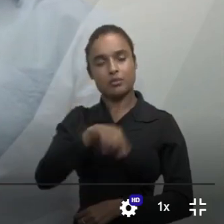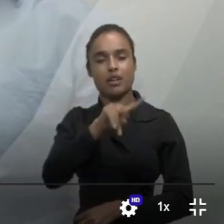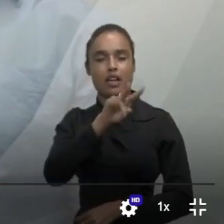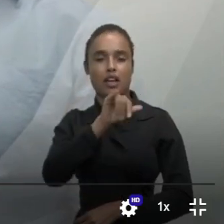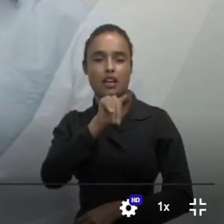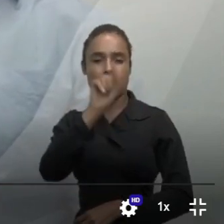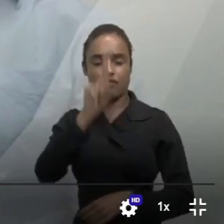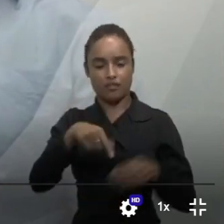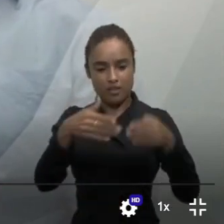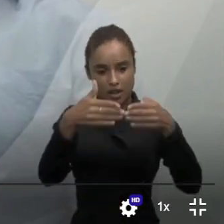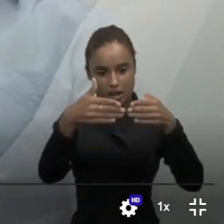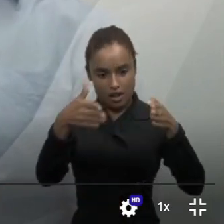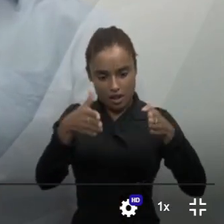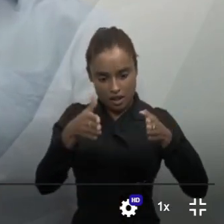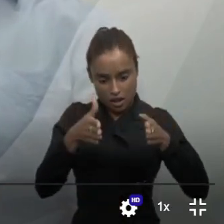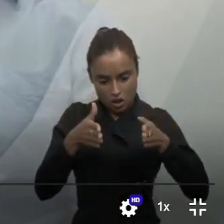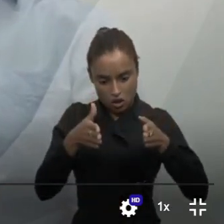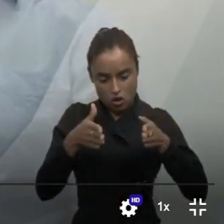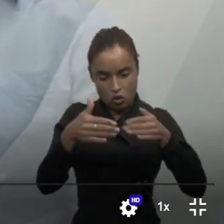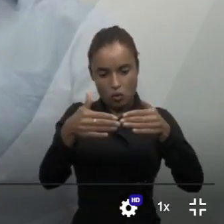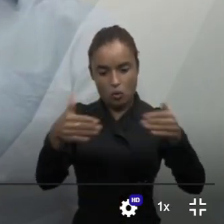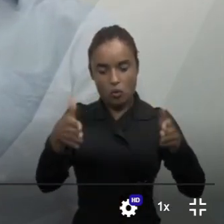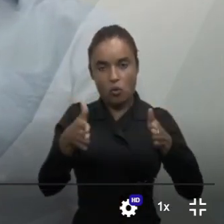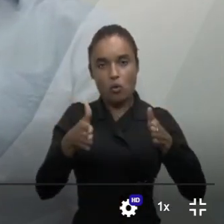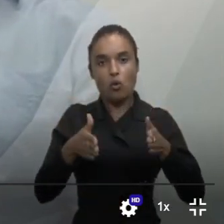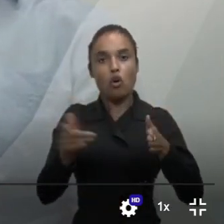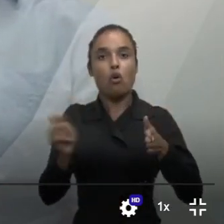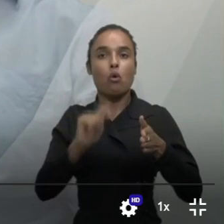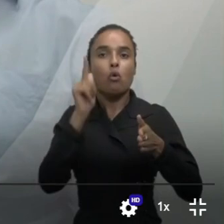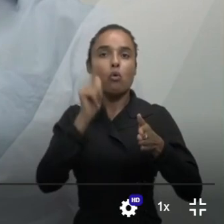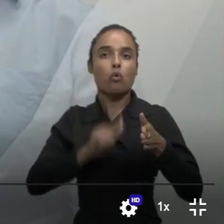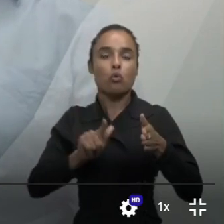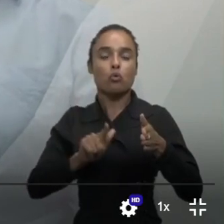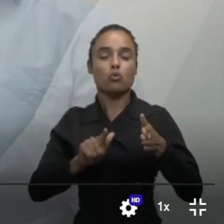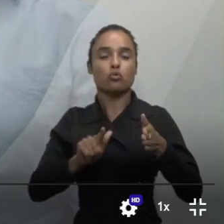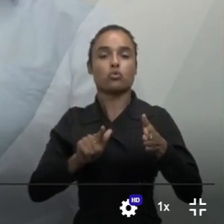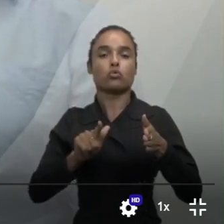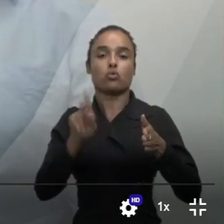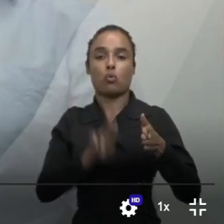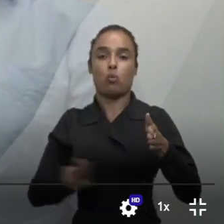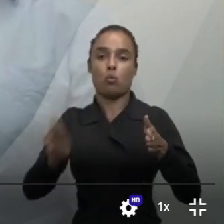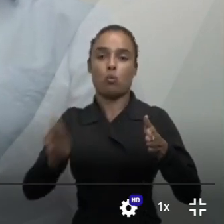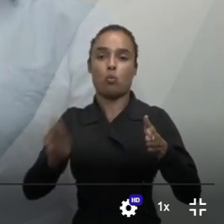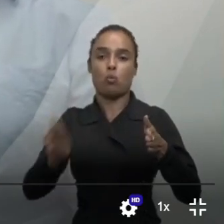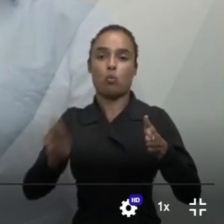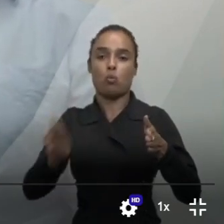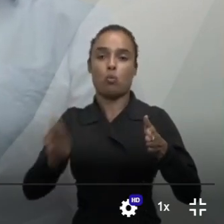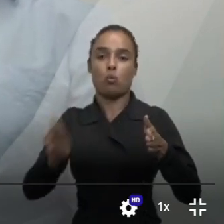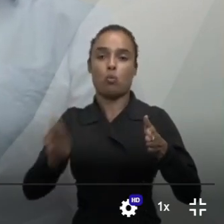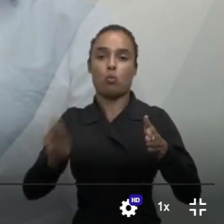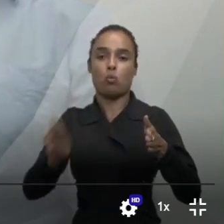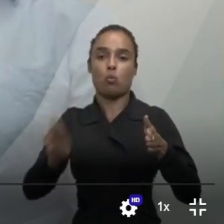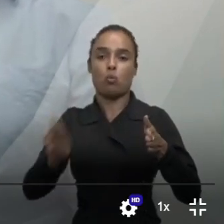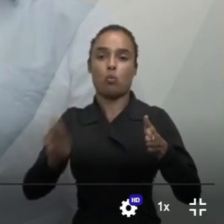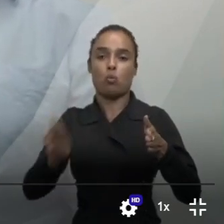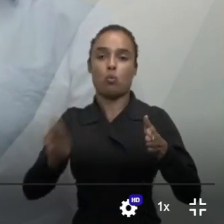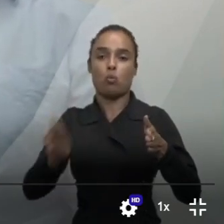E a viga T, especificamente, é uma viga onde a gente consegue utilizar a laje, contribuindo na